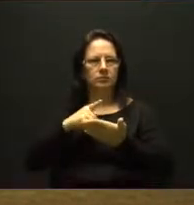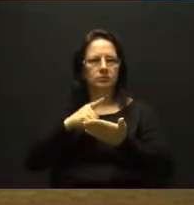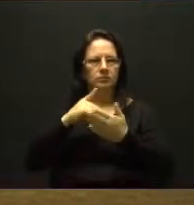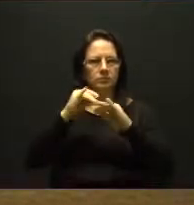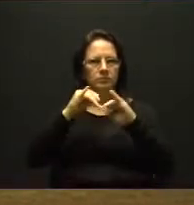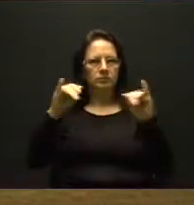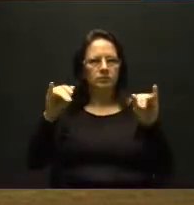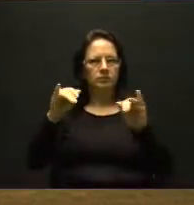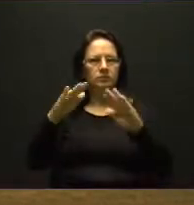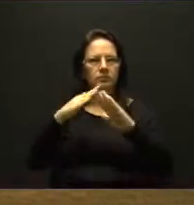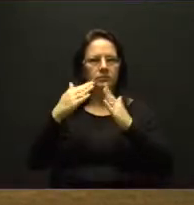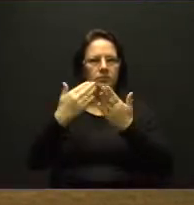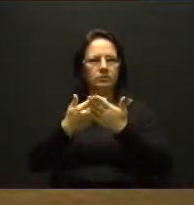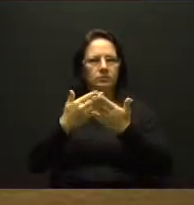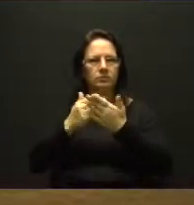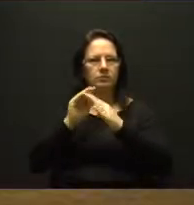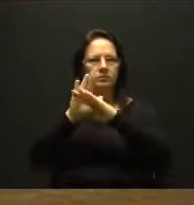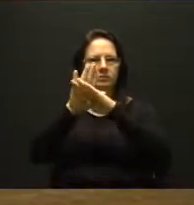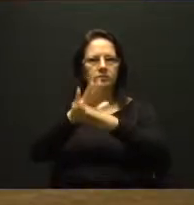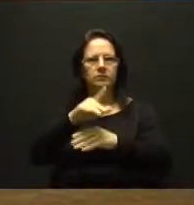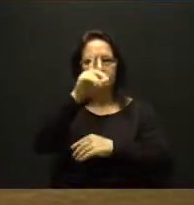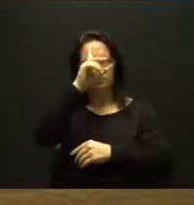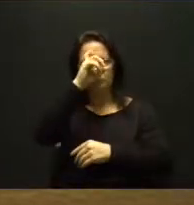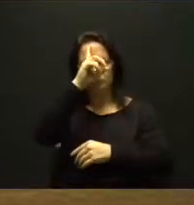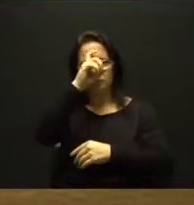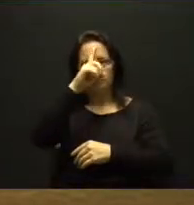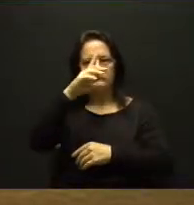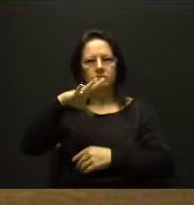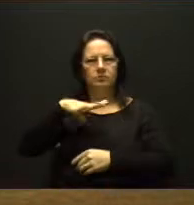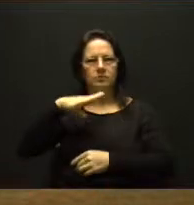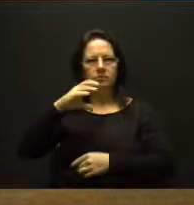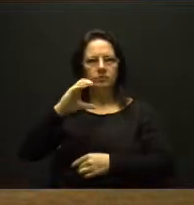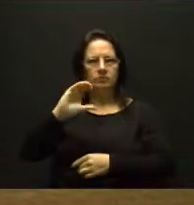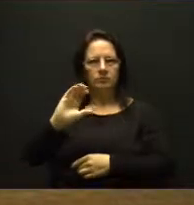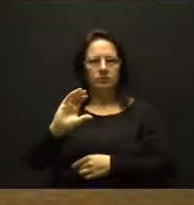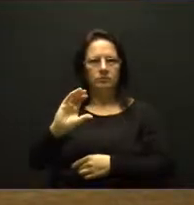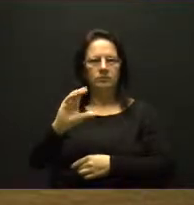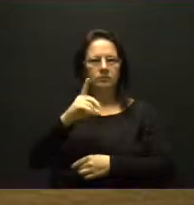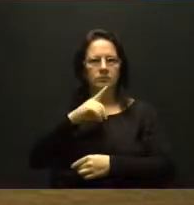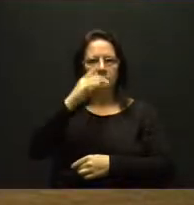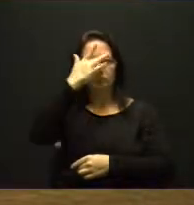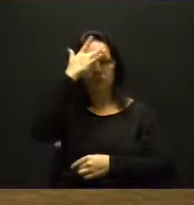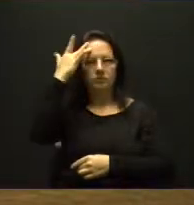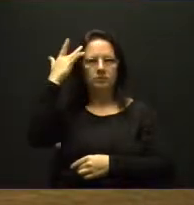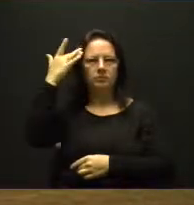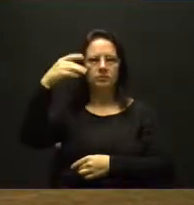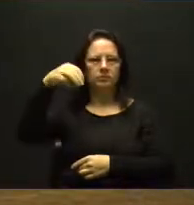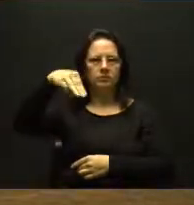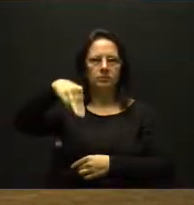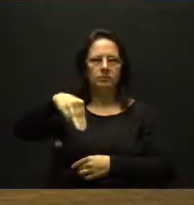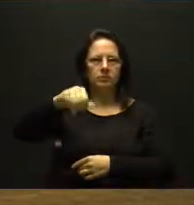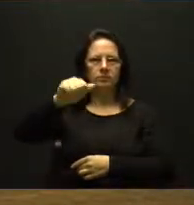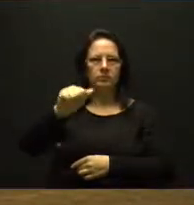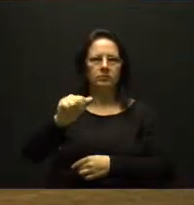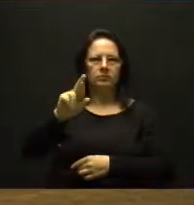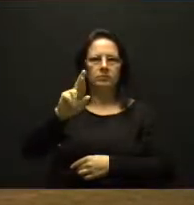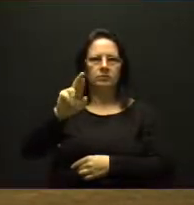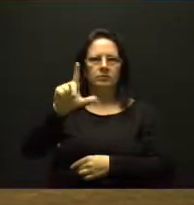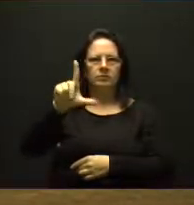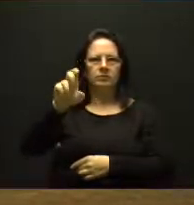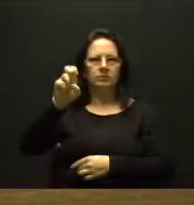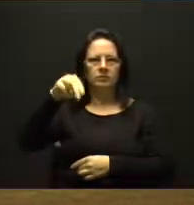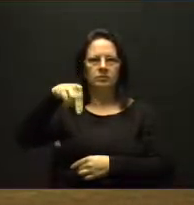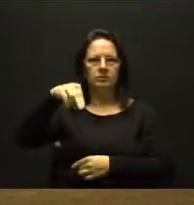a creche há quatro dias vital municipal de cubatão onde há pessoas a dona marlene ela tem lutado para